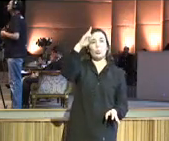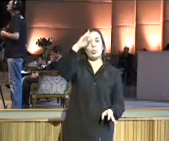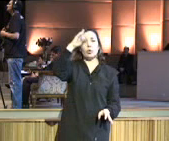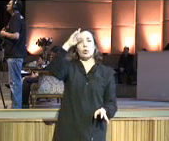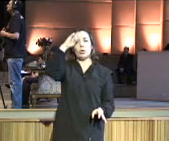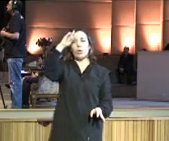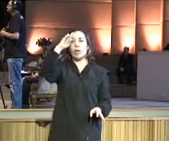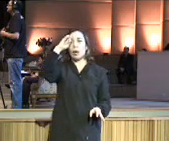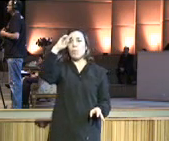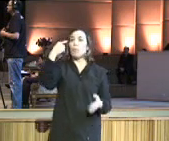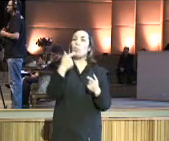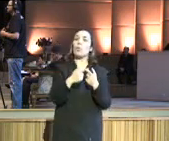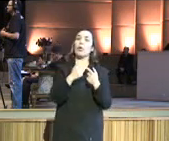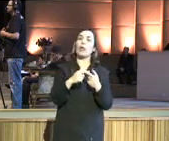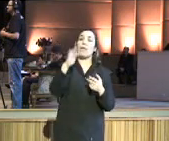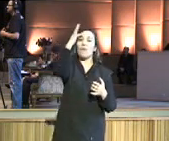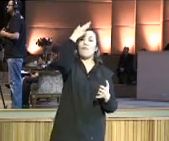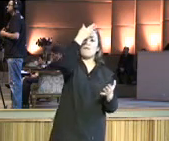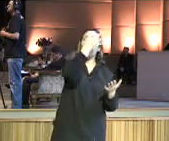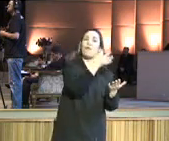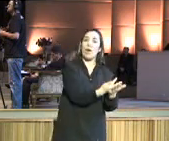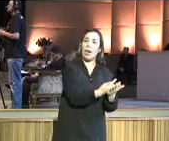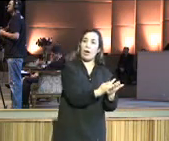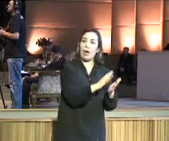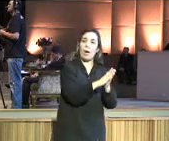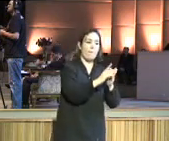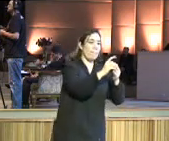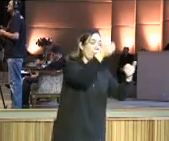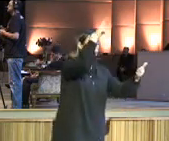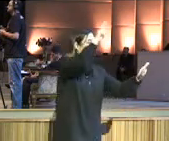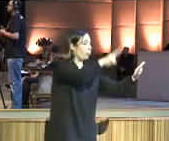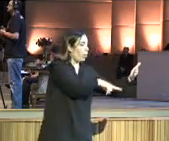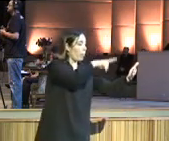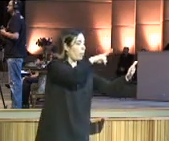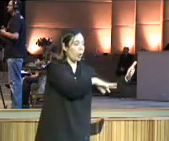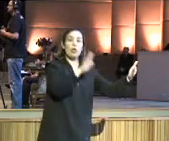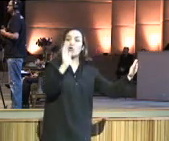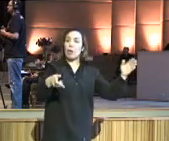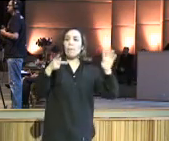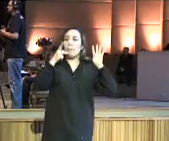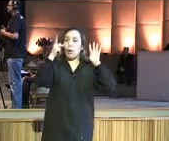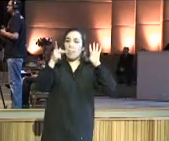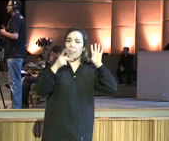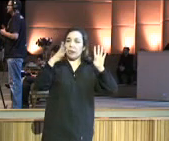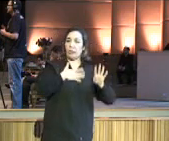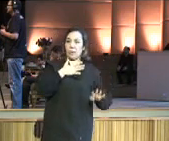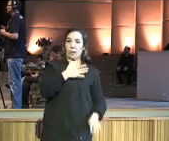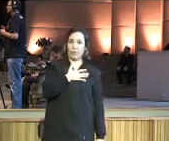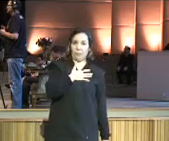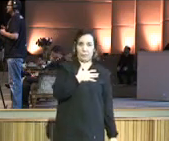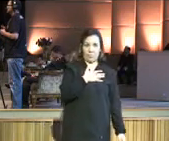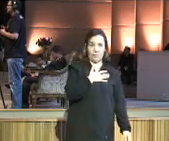eu só tenho fé. E no meio dessa jornada de fé,